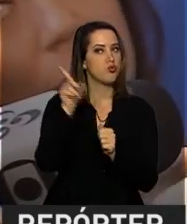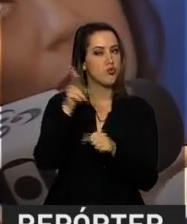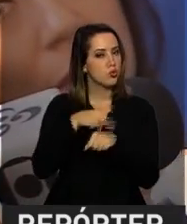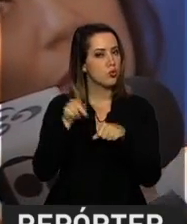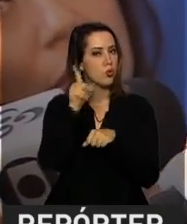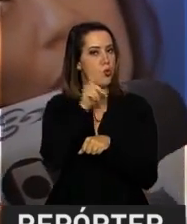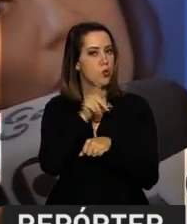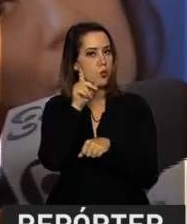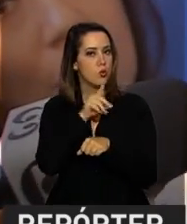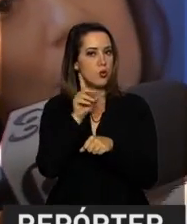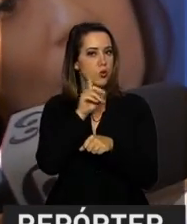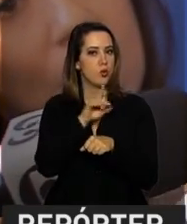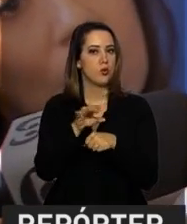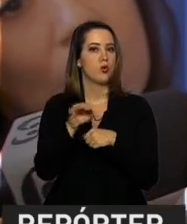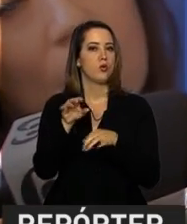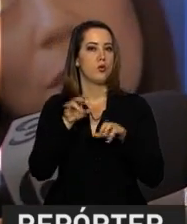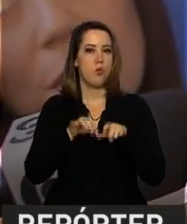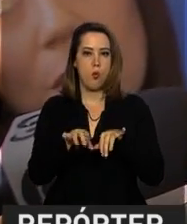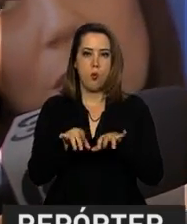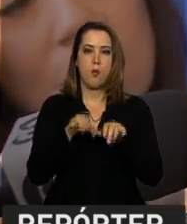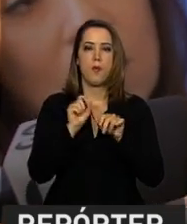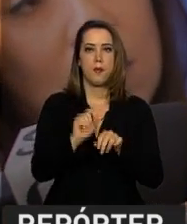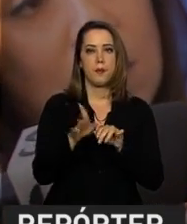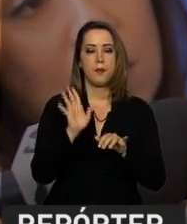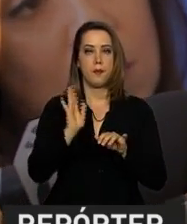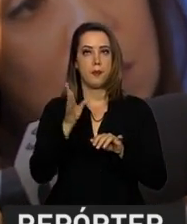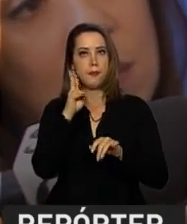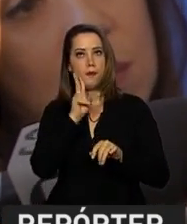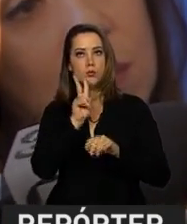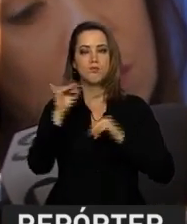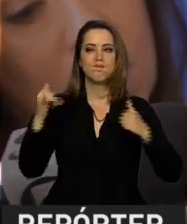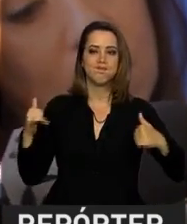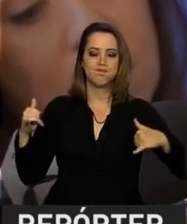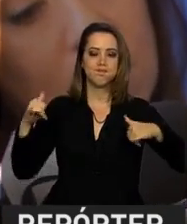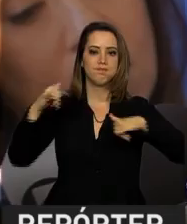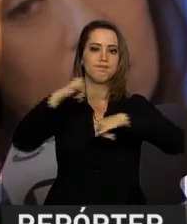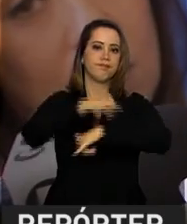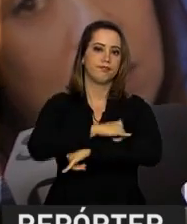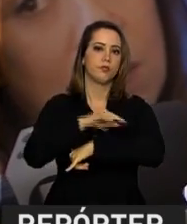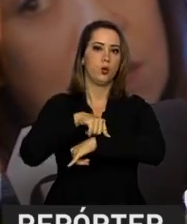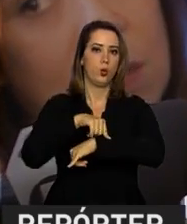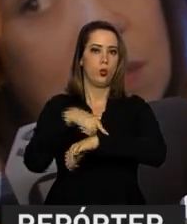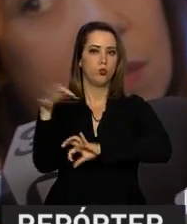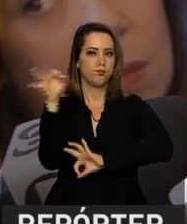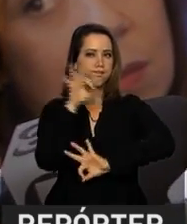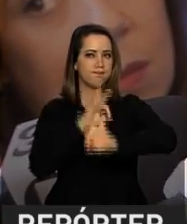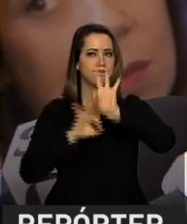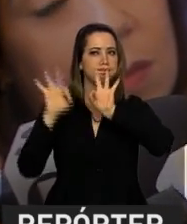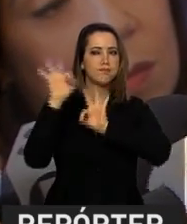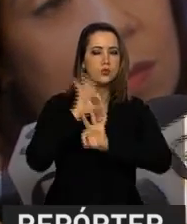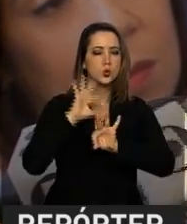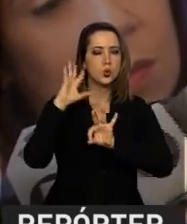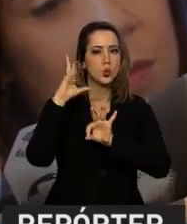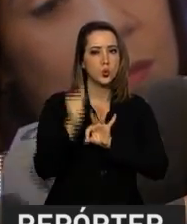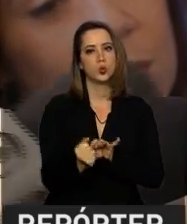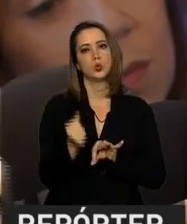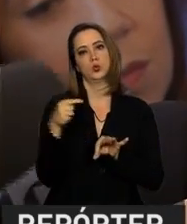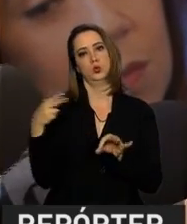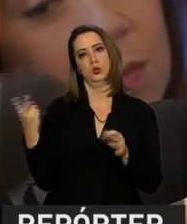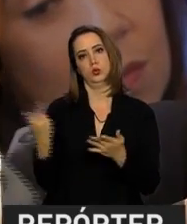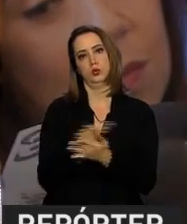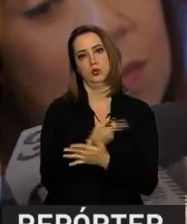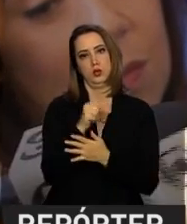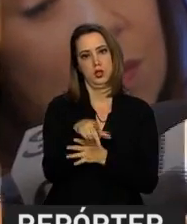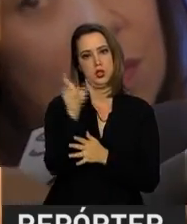um programa de software de aeroportos para fazer um controle integrado de todas as pessoas